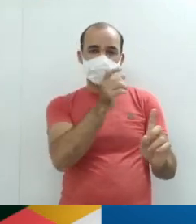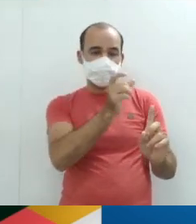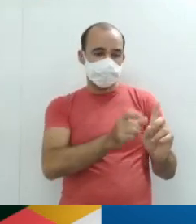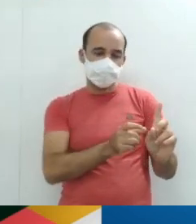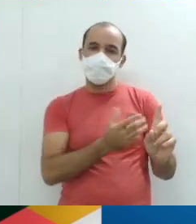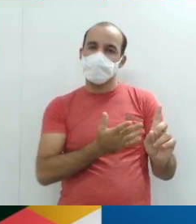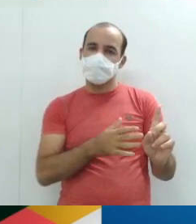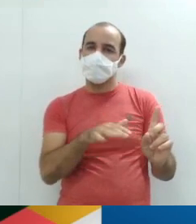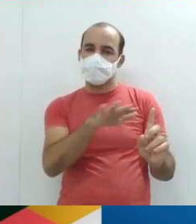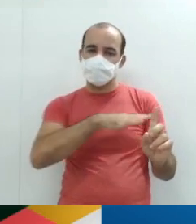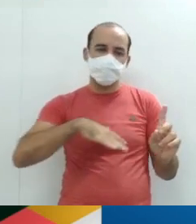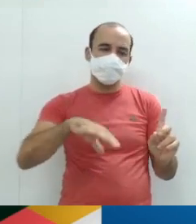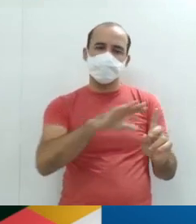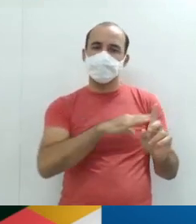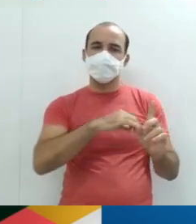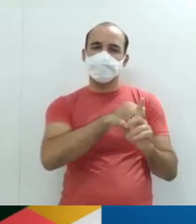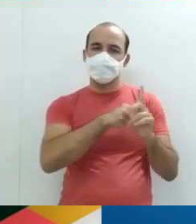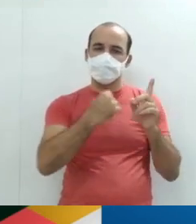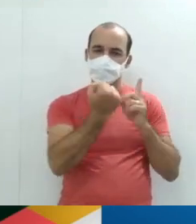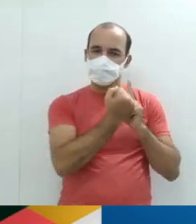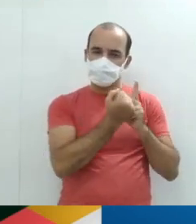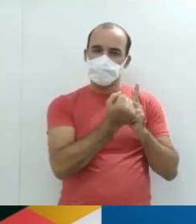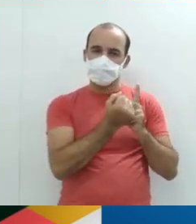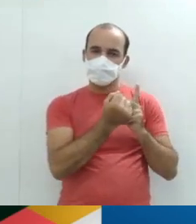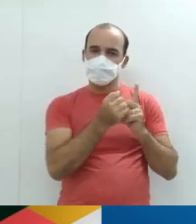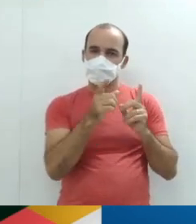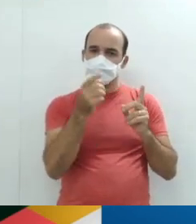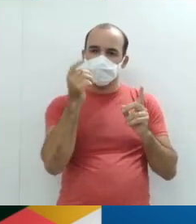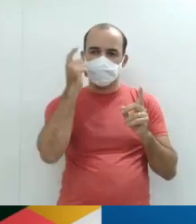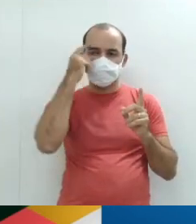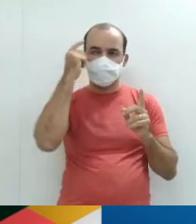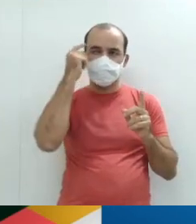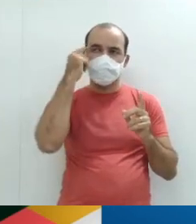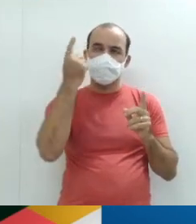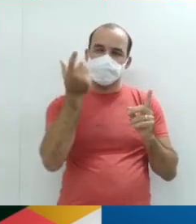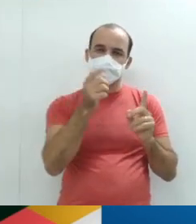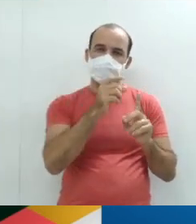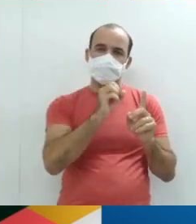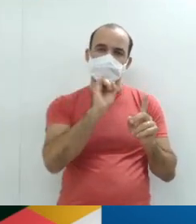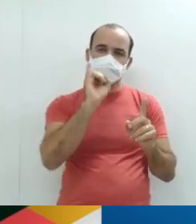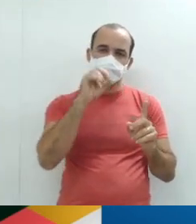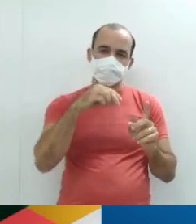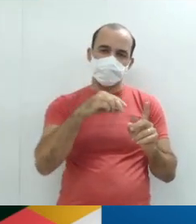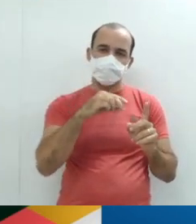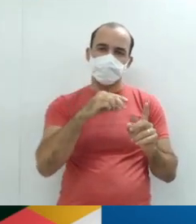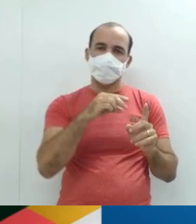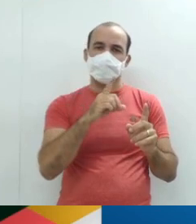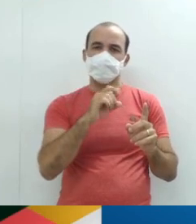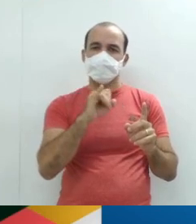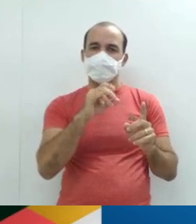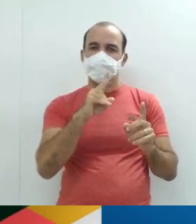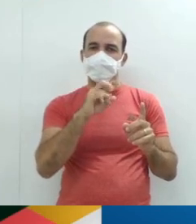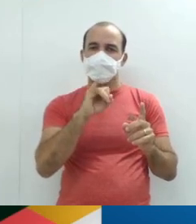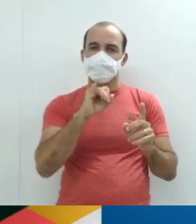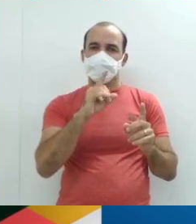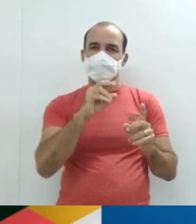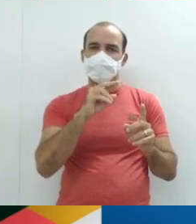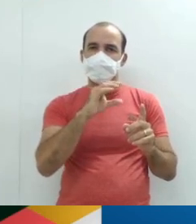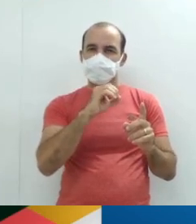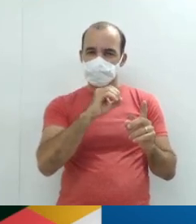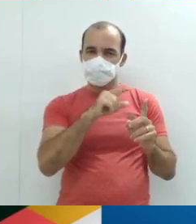quê? De pessoas, é o que normalmente nós imaginamos. Só que a filosofia vai nos dar